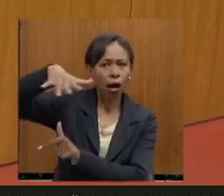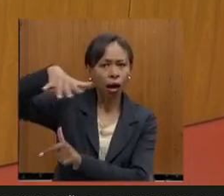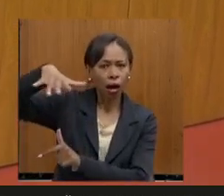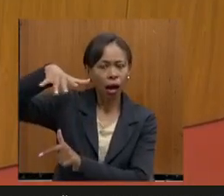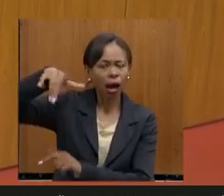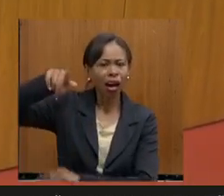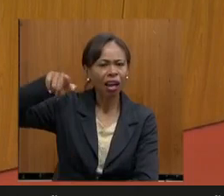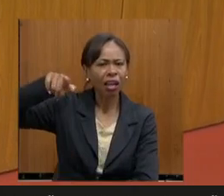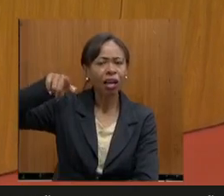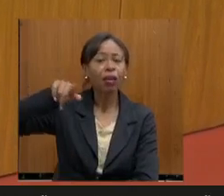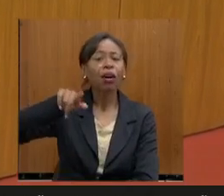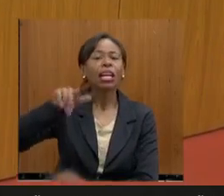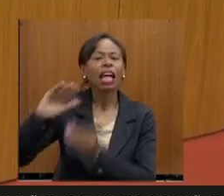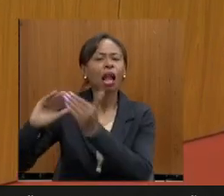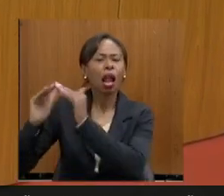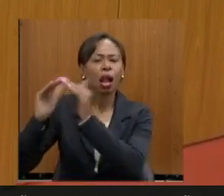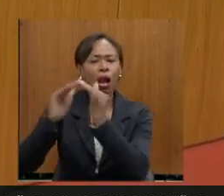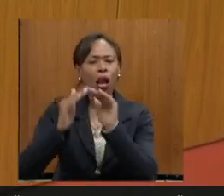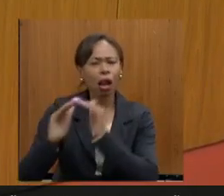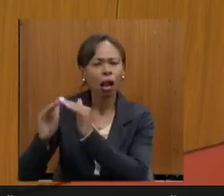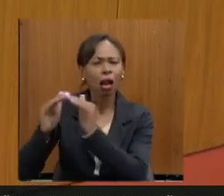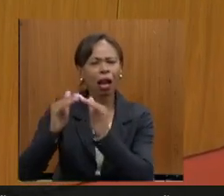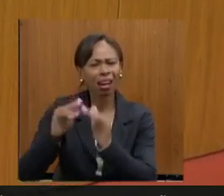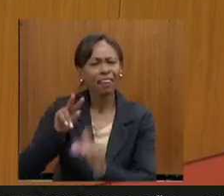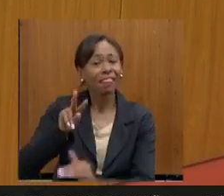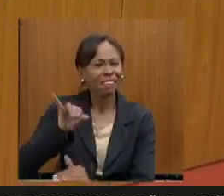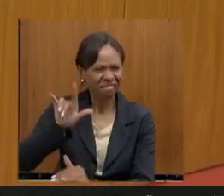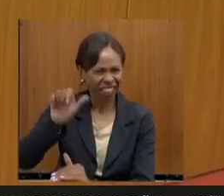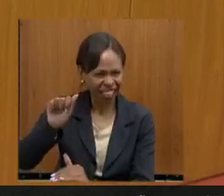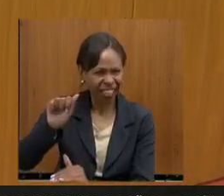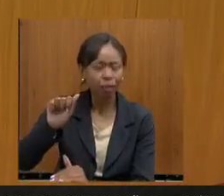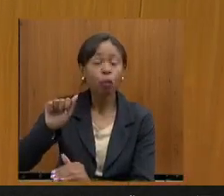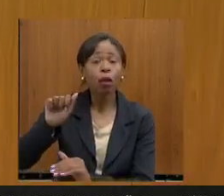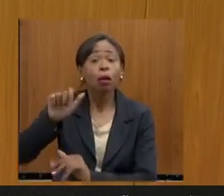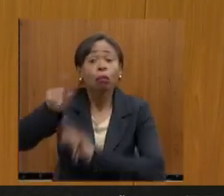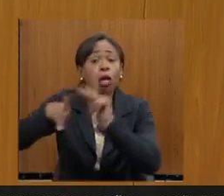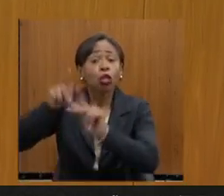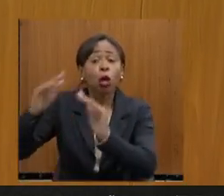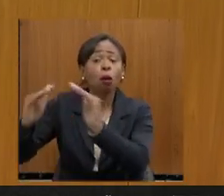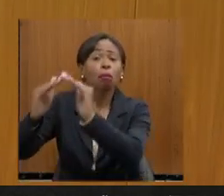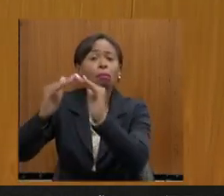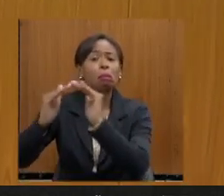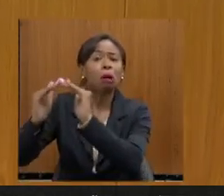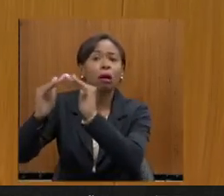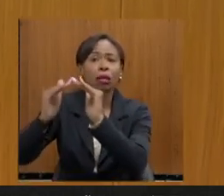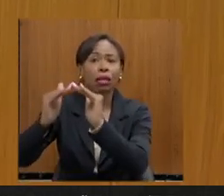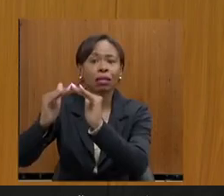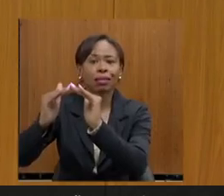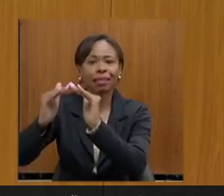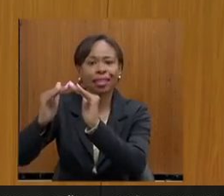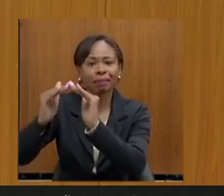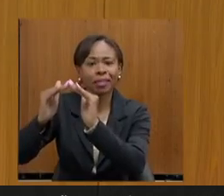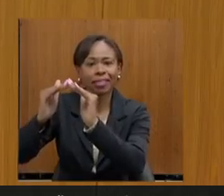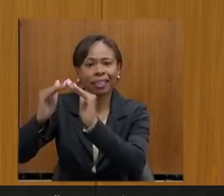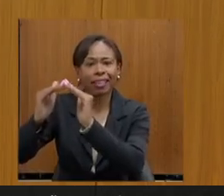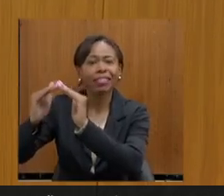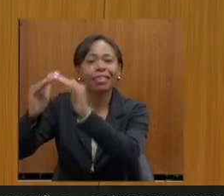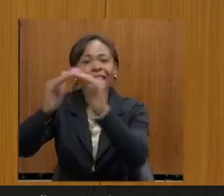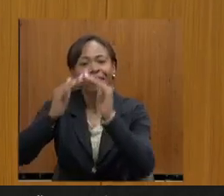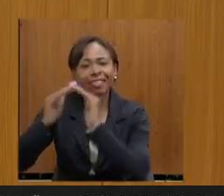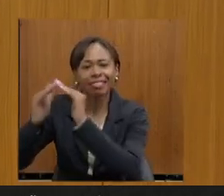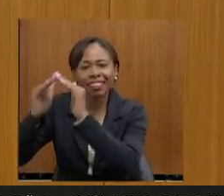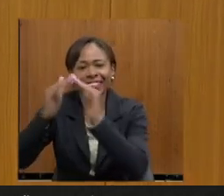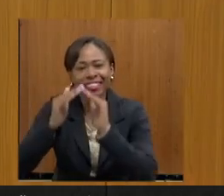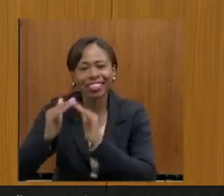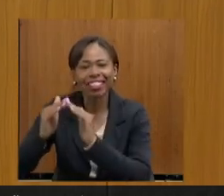uma vila na vila de pessoas que ali moram que não tem o título de propriedade da